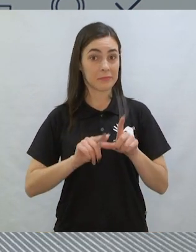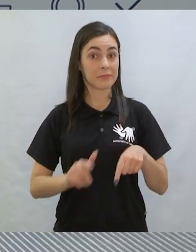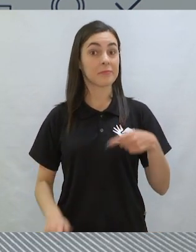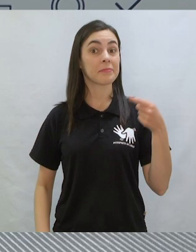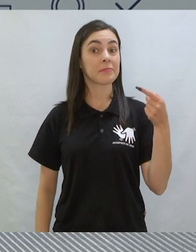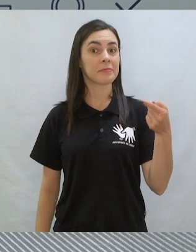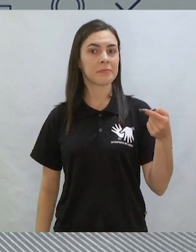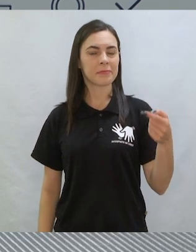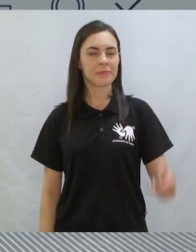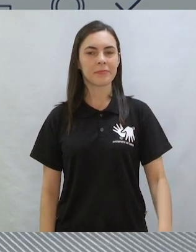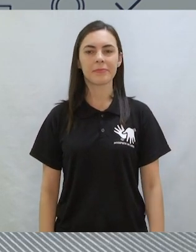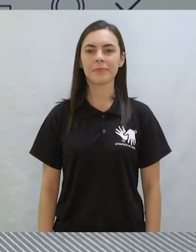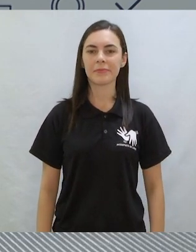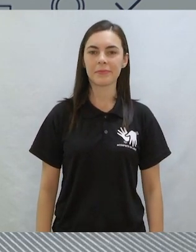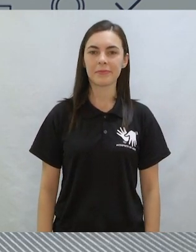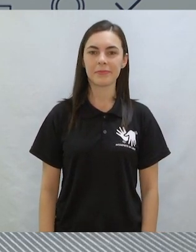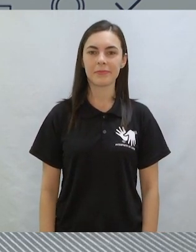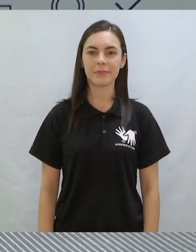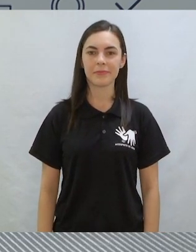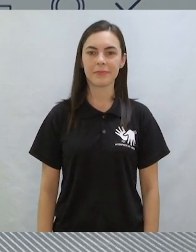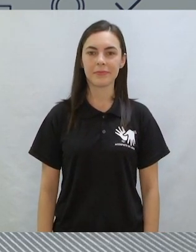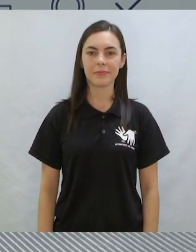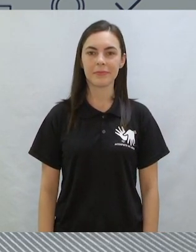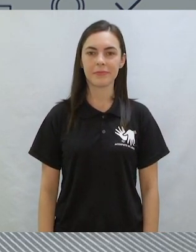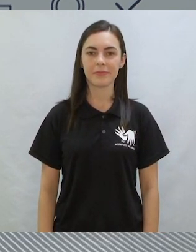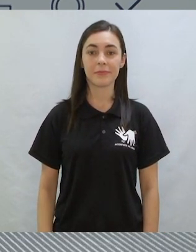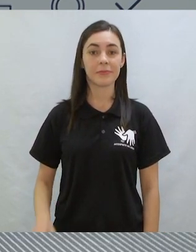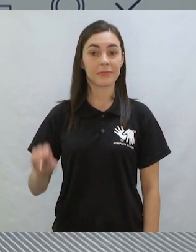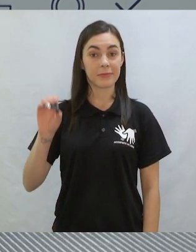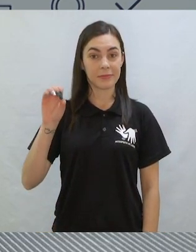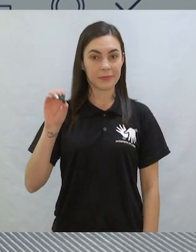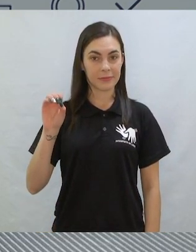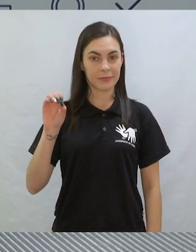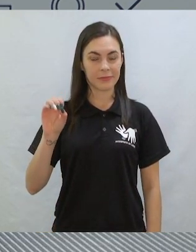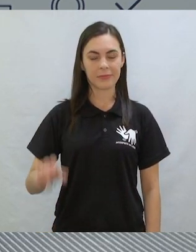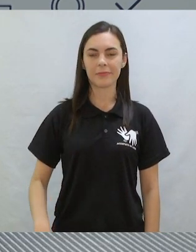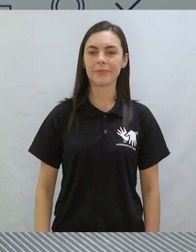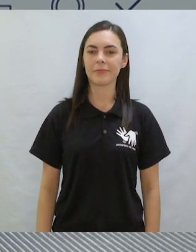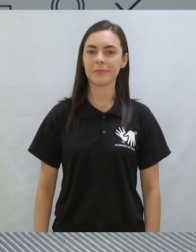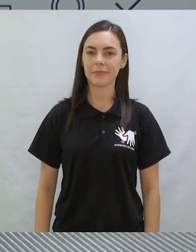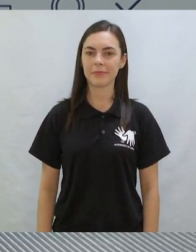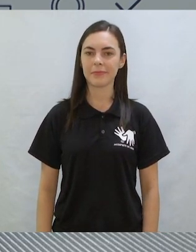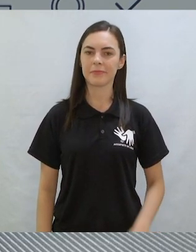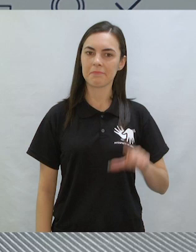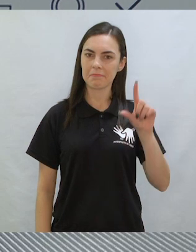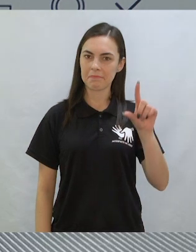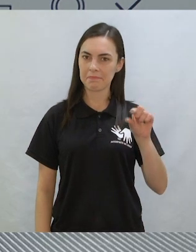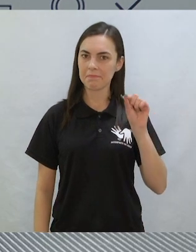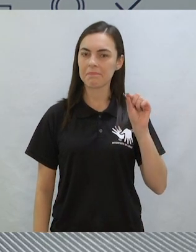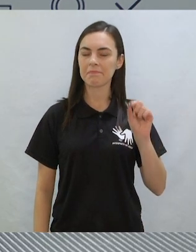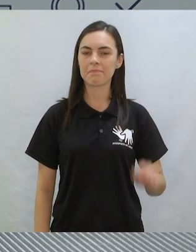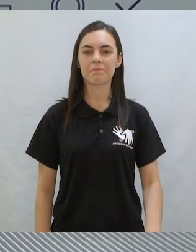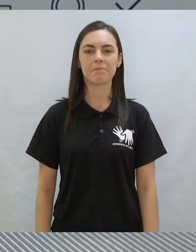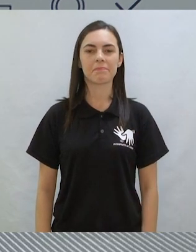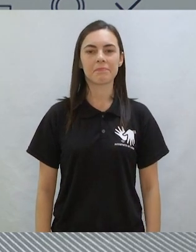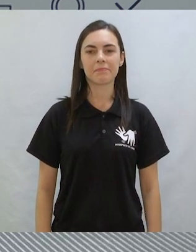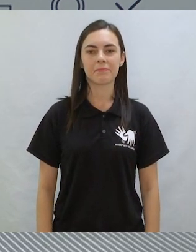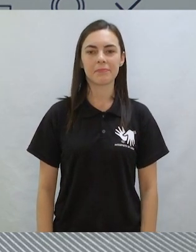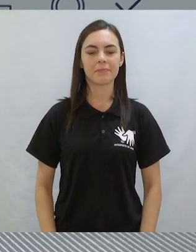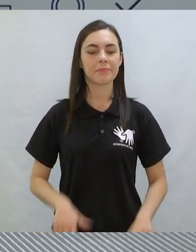Uhum. Vamos ver a próxima. Letra O. Peguem lá, letra